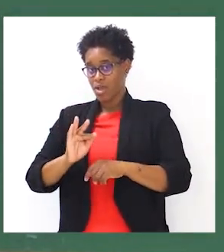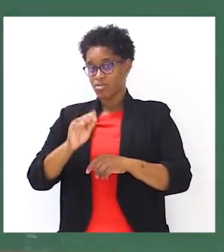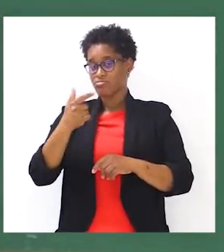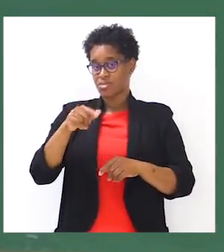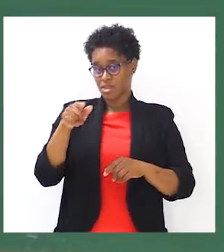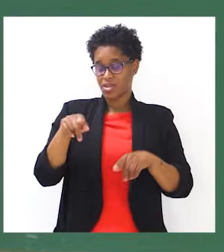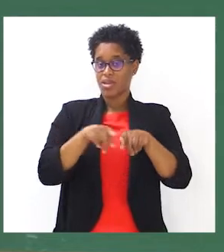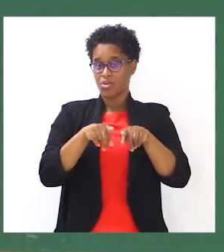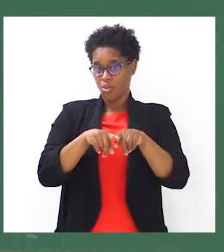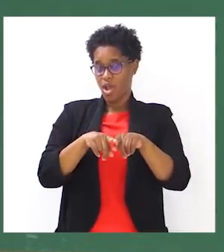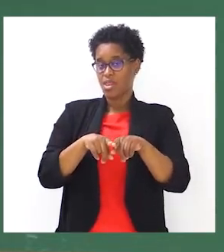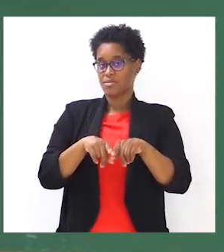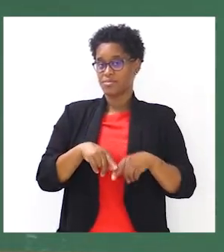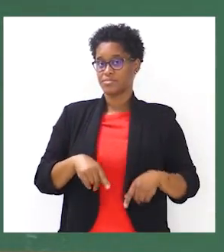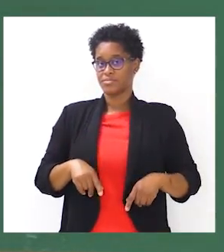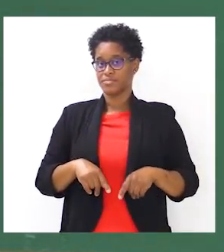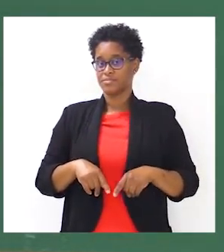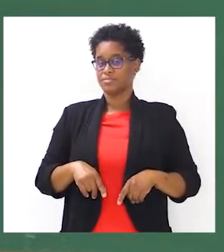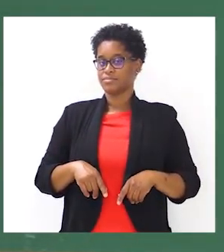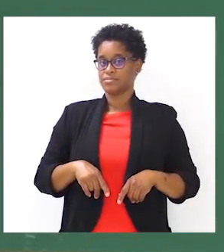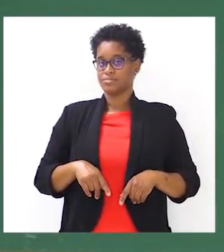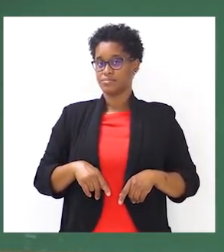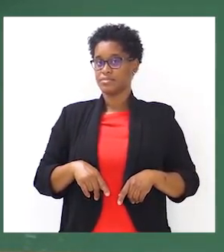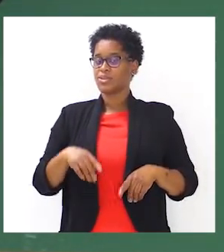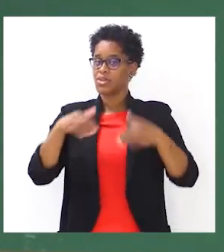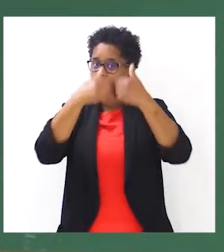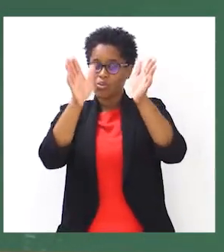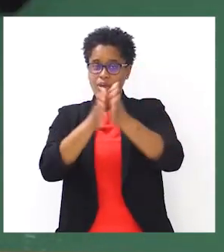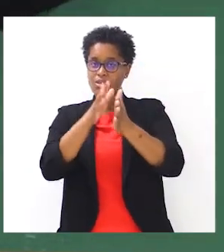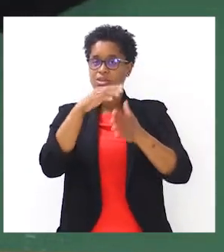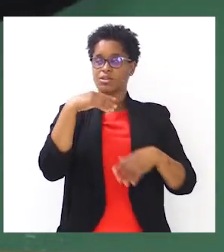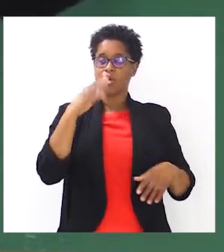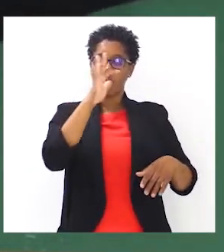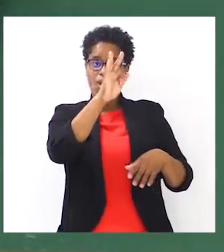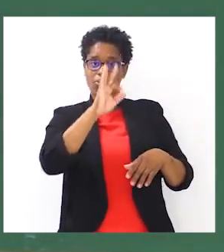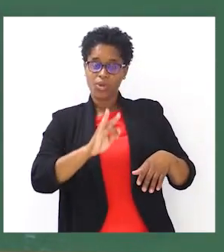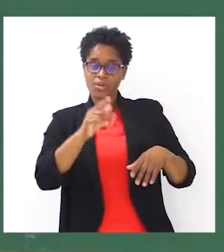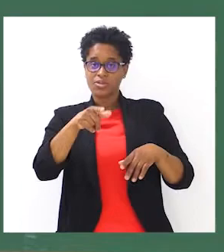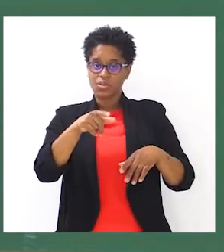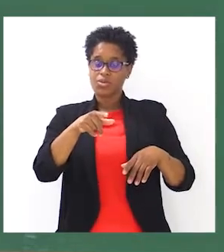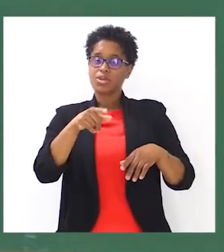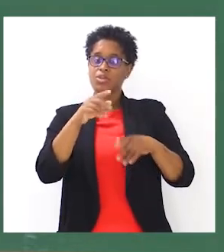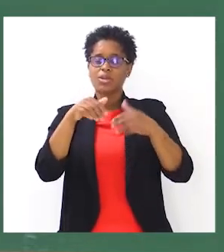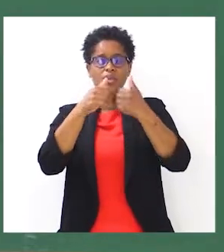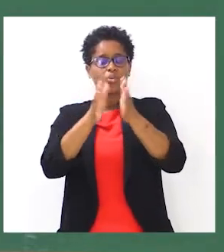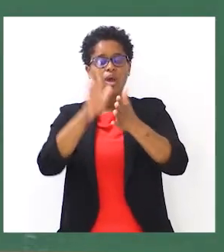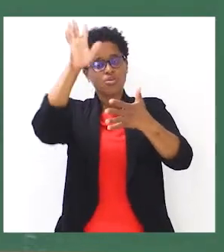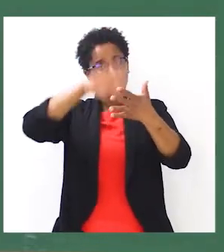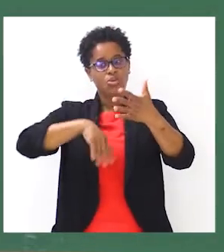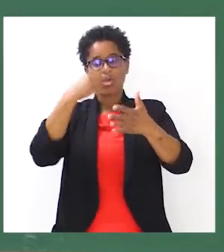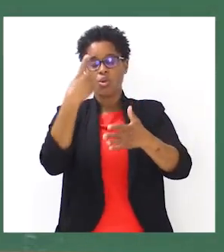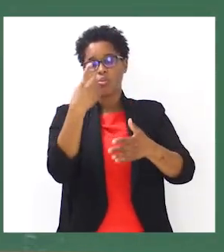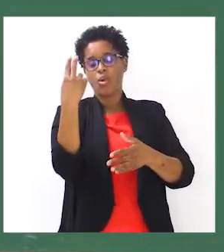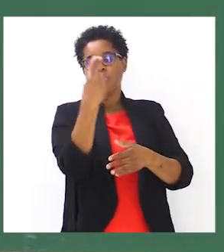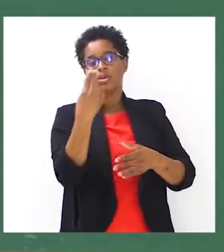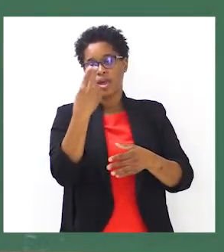que corresponde a este inteiro, a uma unidade. Estão a ver?